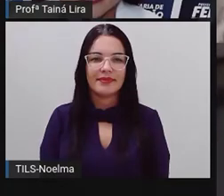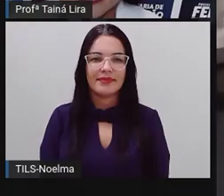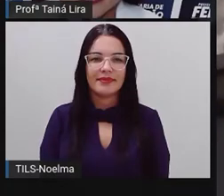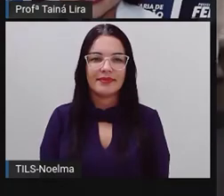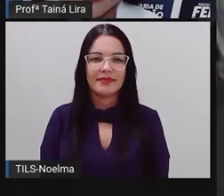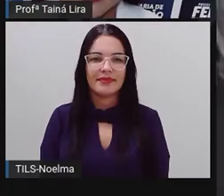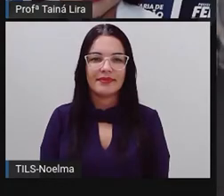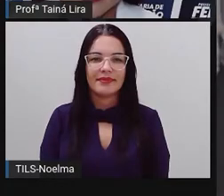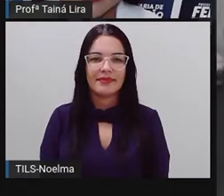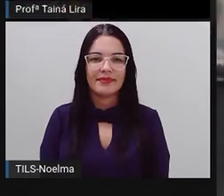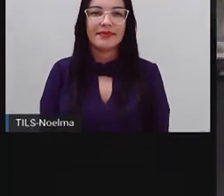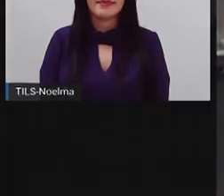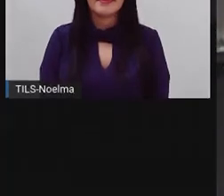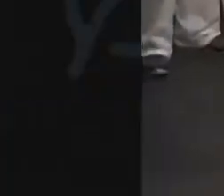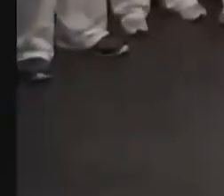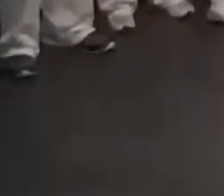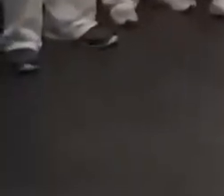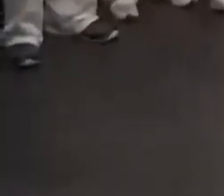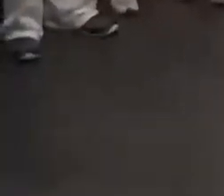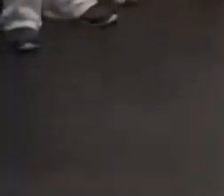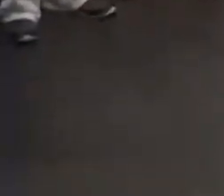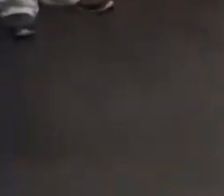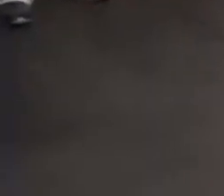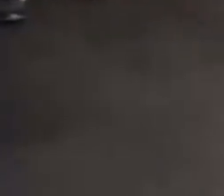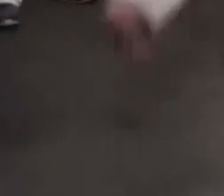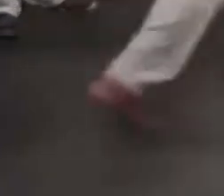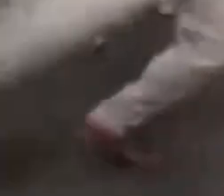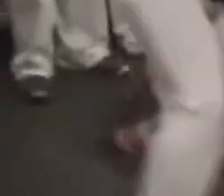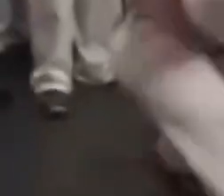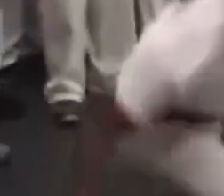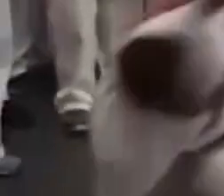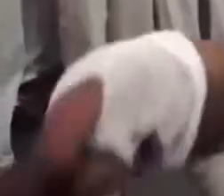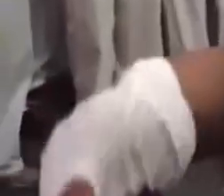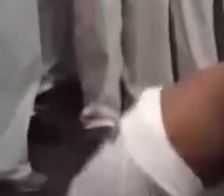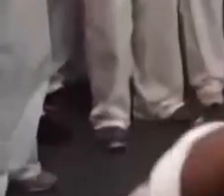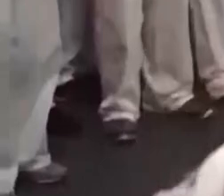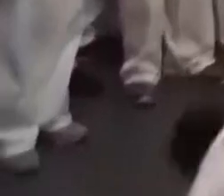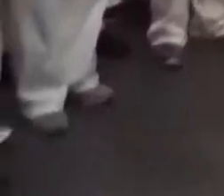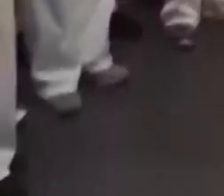E aí E aí